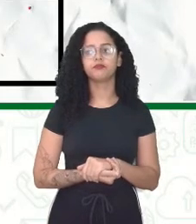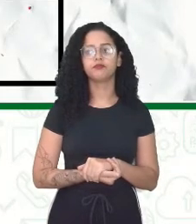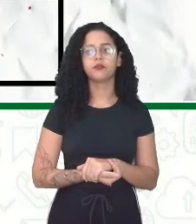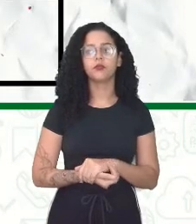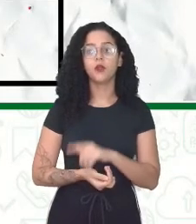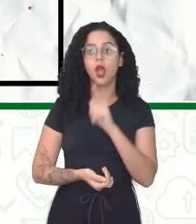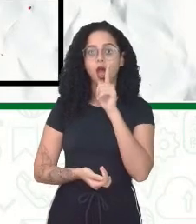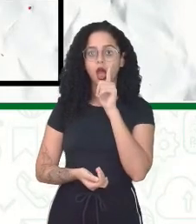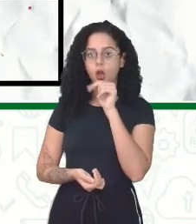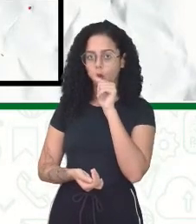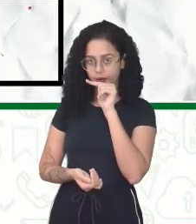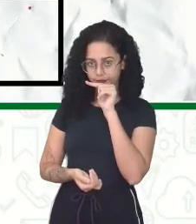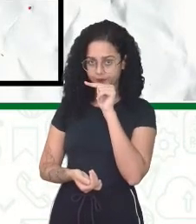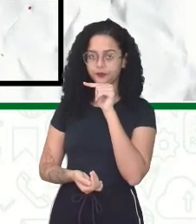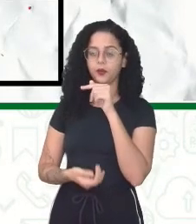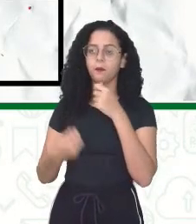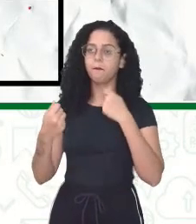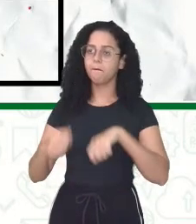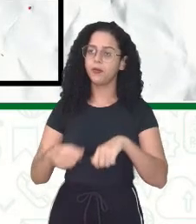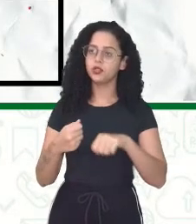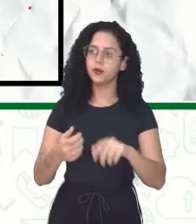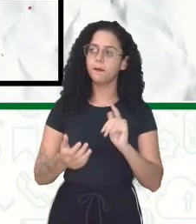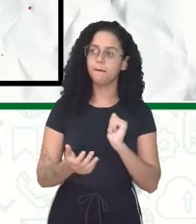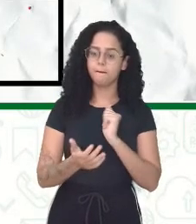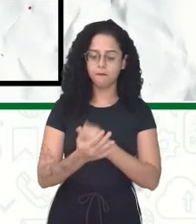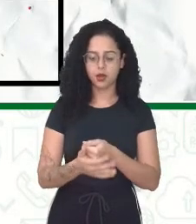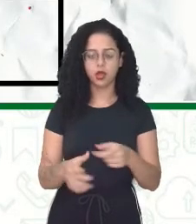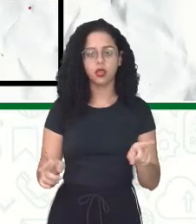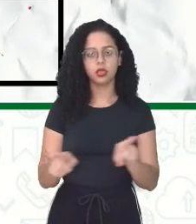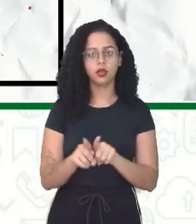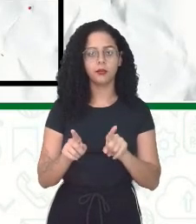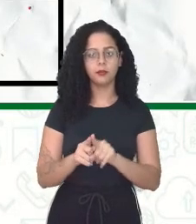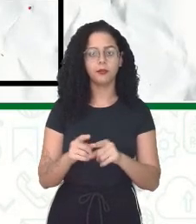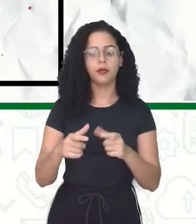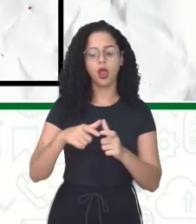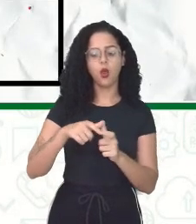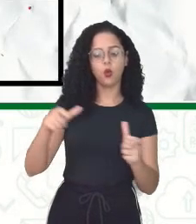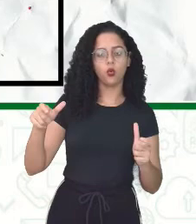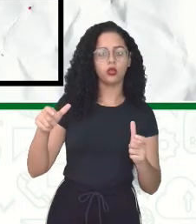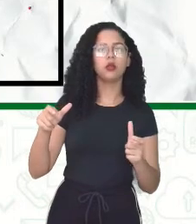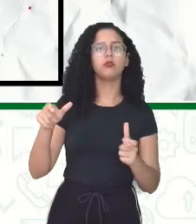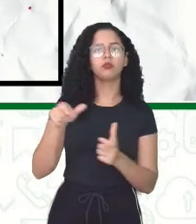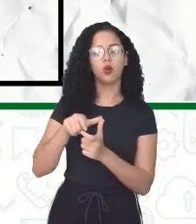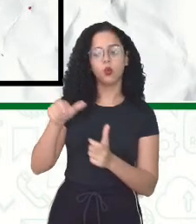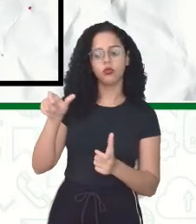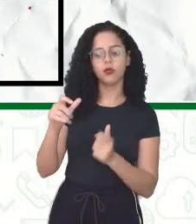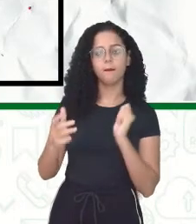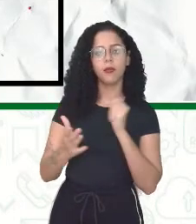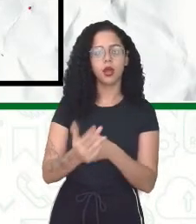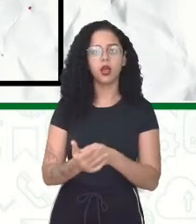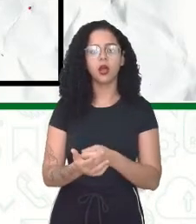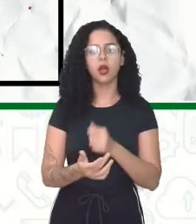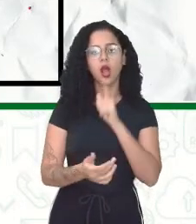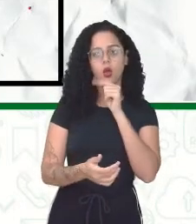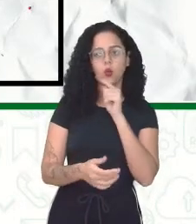temos água. Precisamos pagar também a conta de água, E a